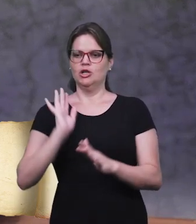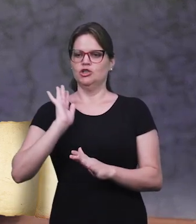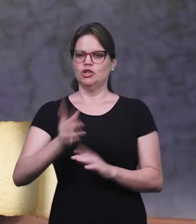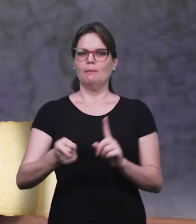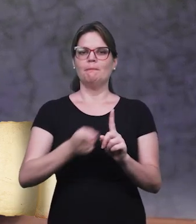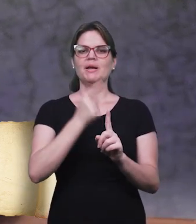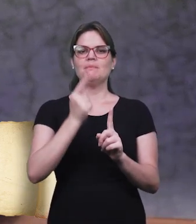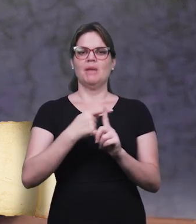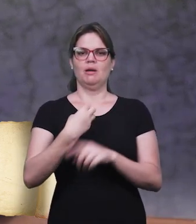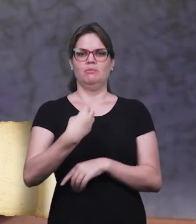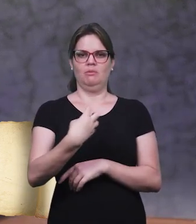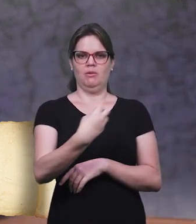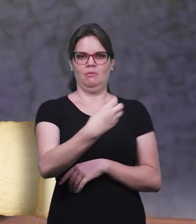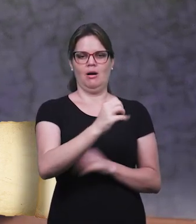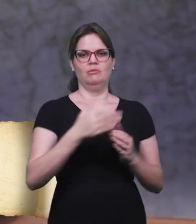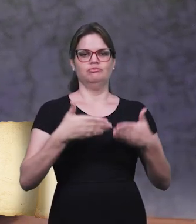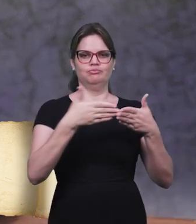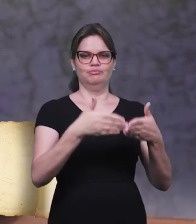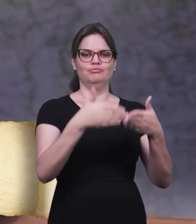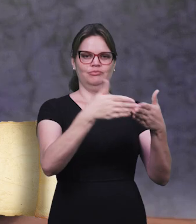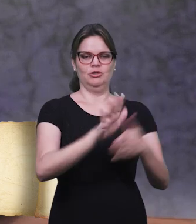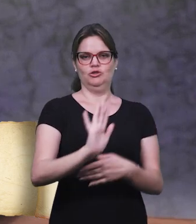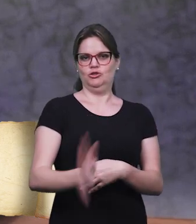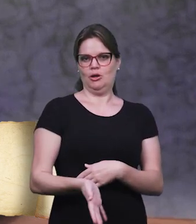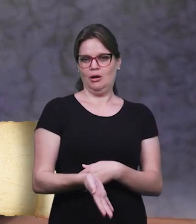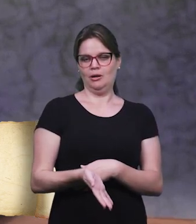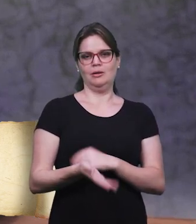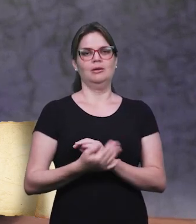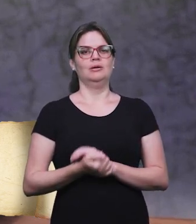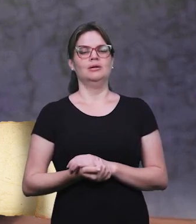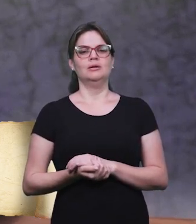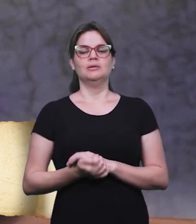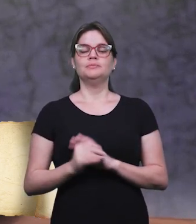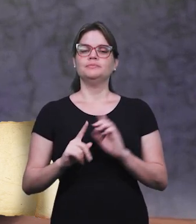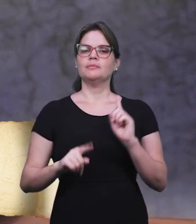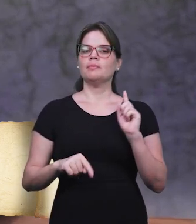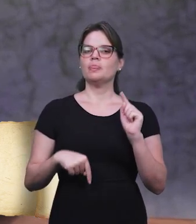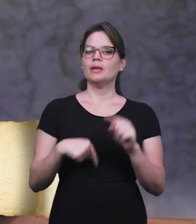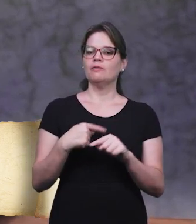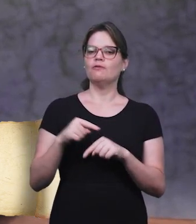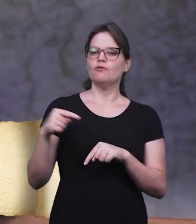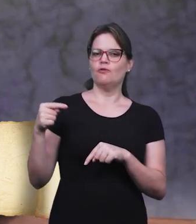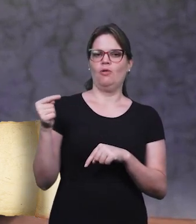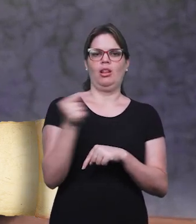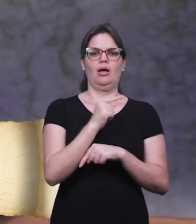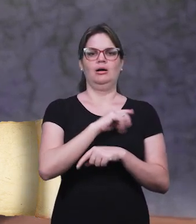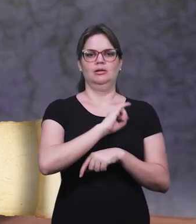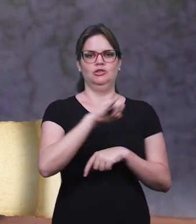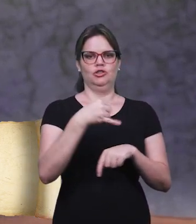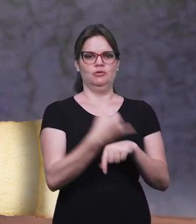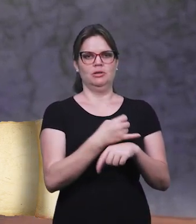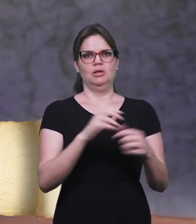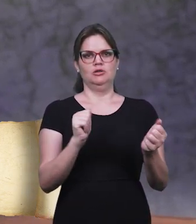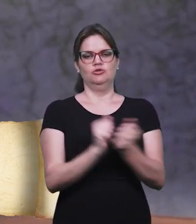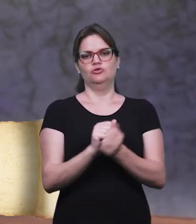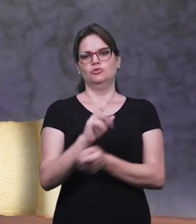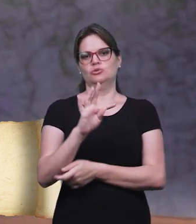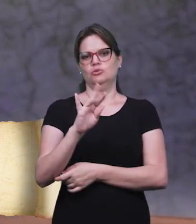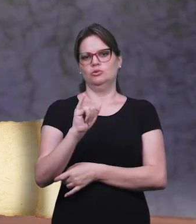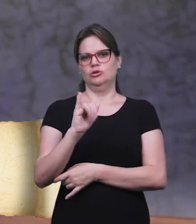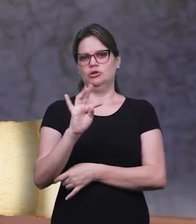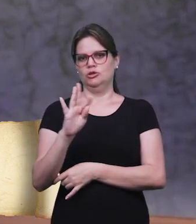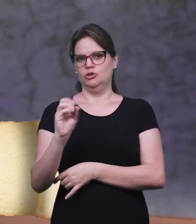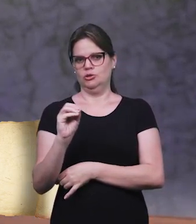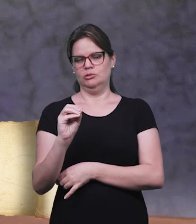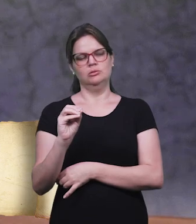Tito e com mais alguns apóstolos, com alguns discípulos, exatamente porque na